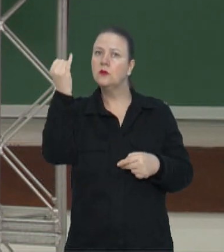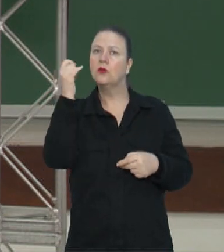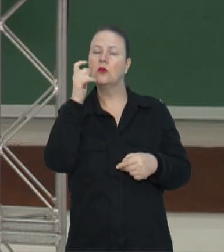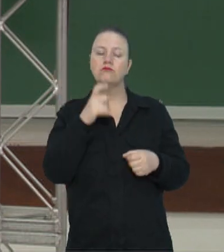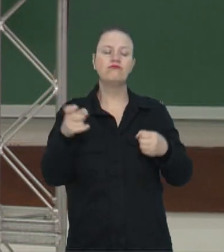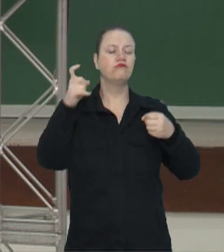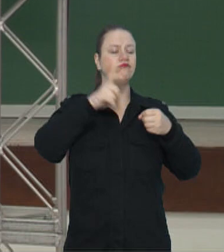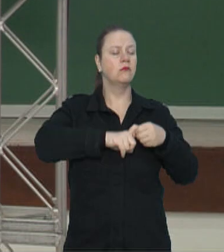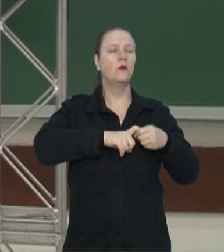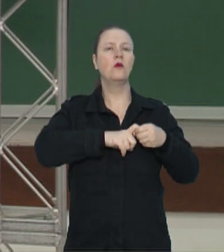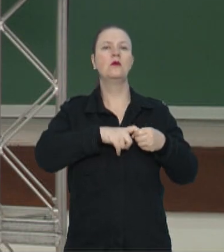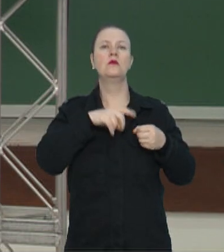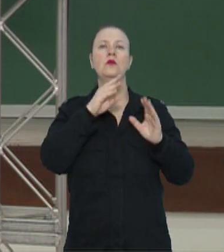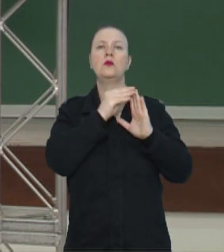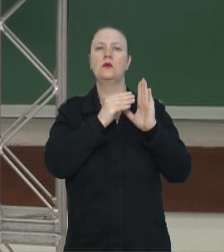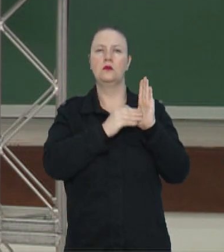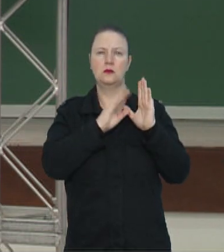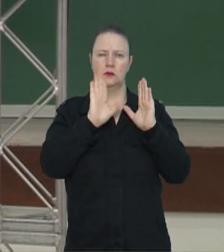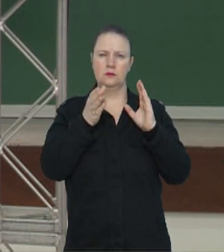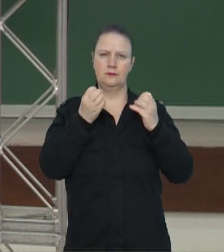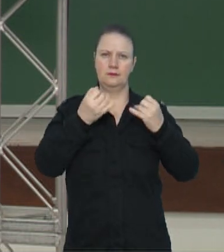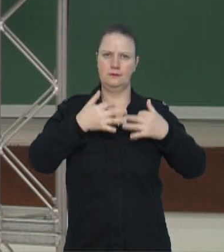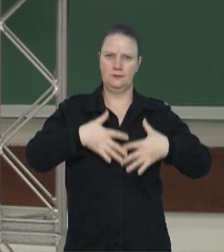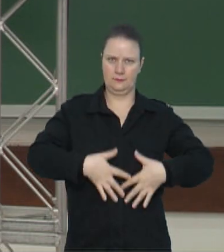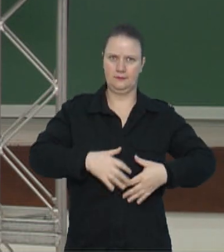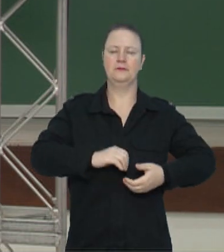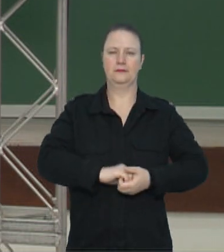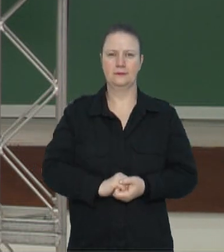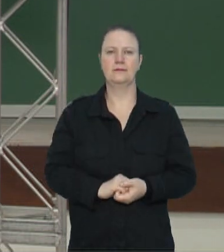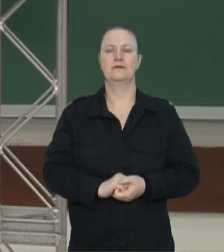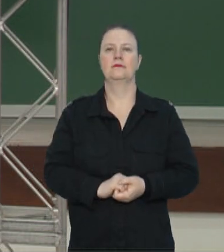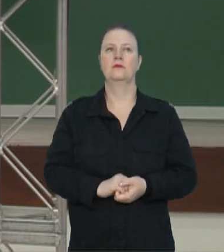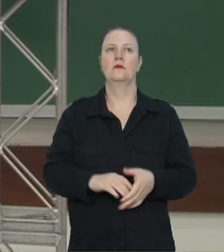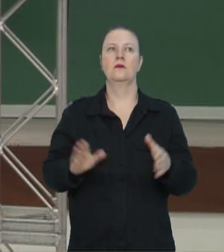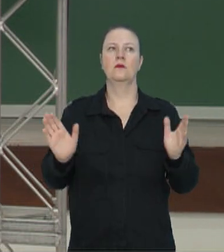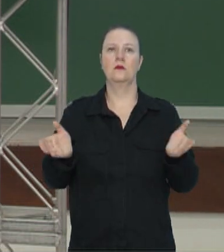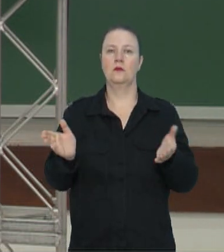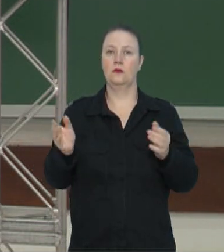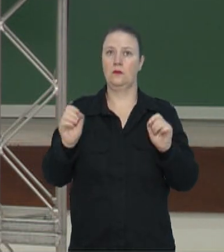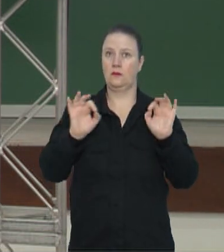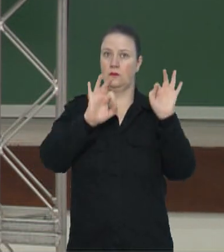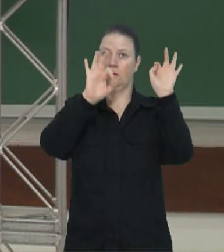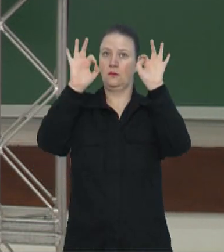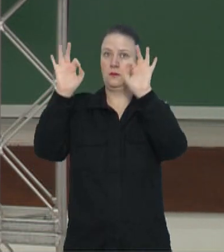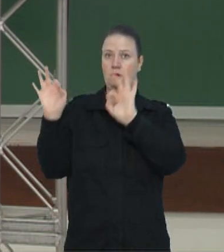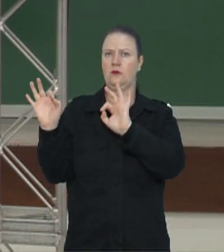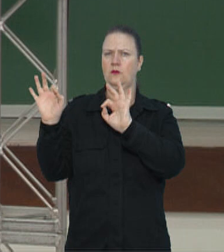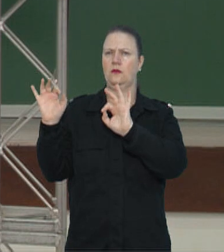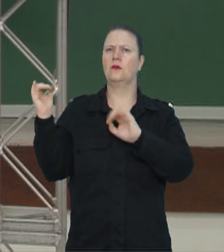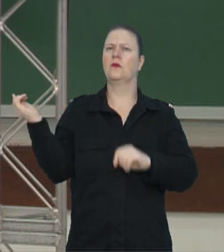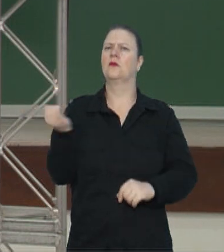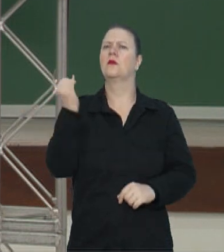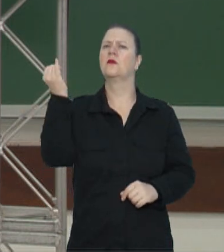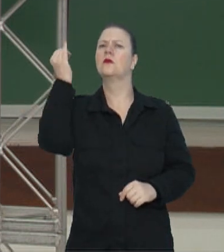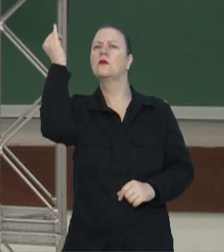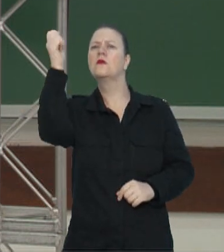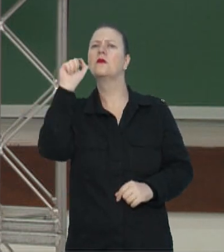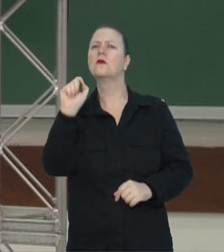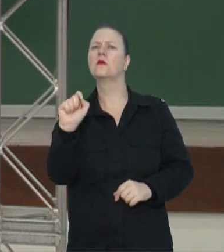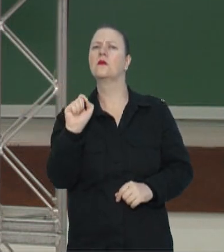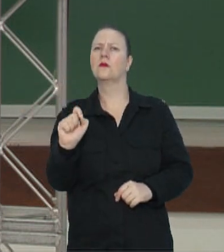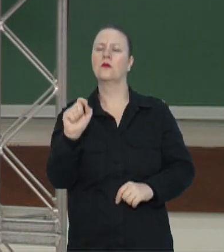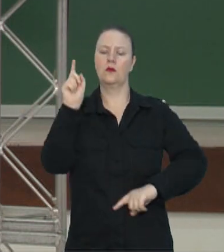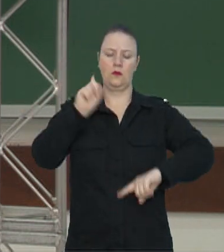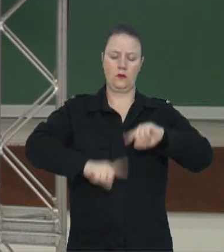trabalhou, ok? Então, o que nós temos que ter ali? Até coloquei um slide para a gente não esquecer. Material em mãos, tem que estar lá